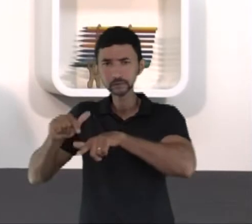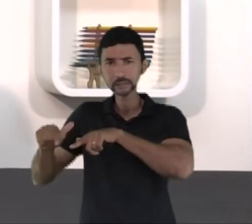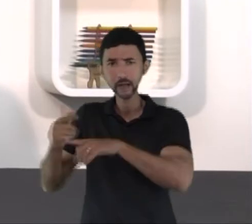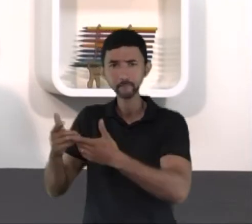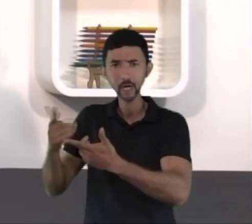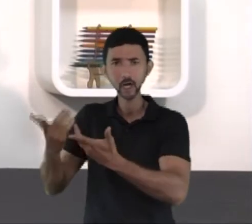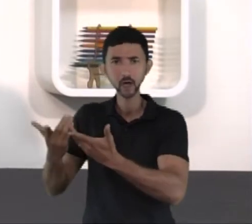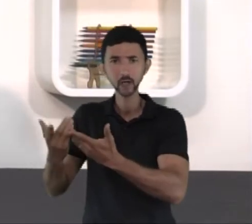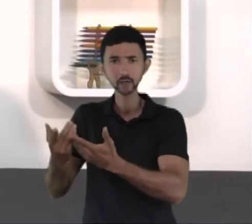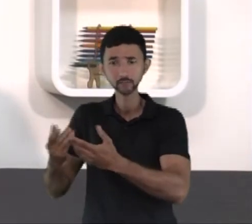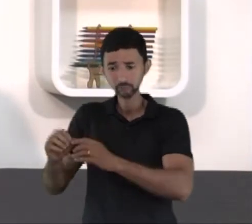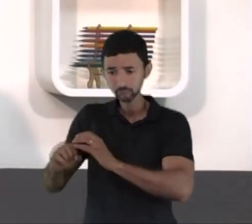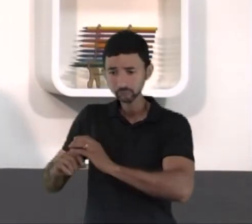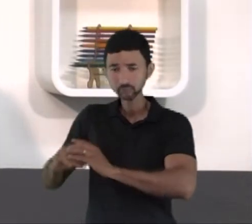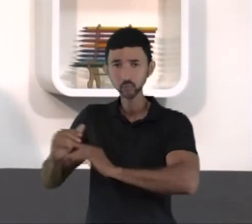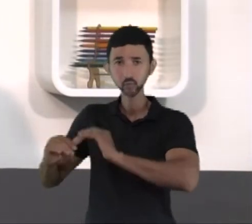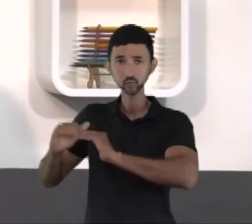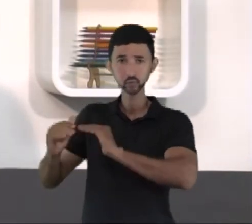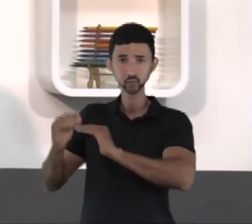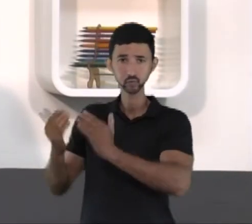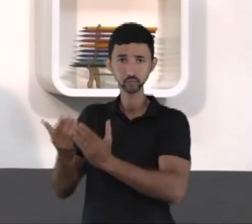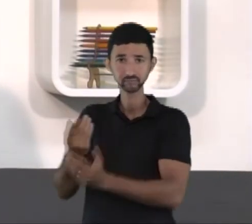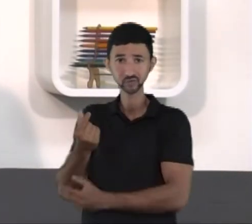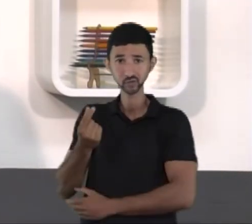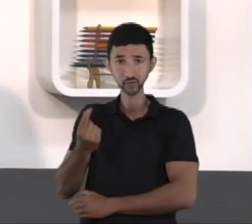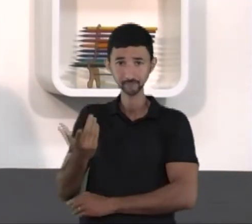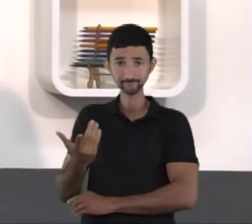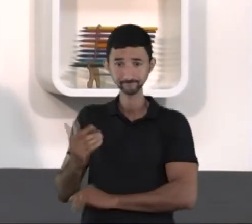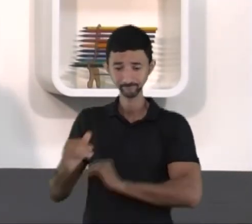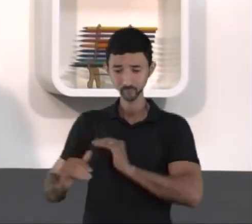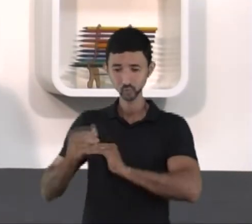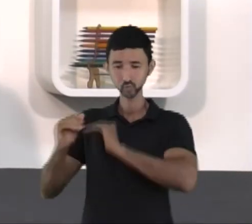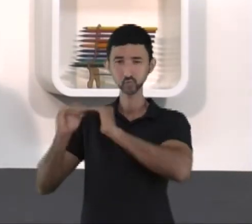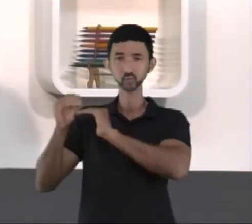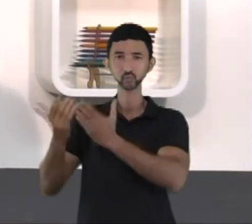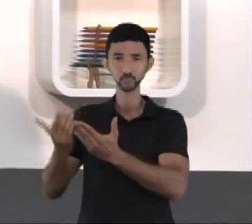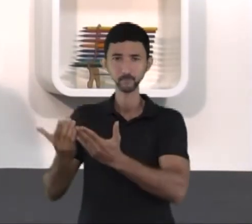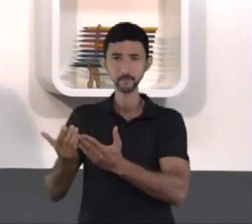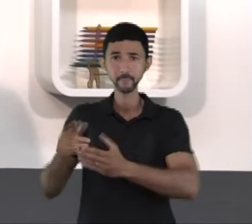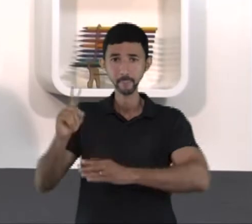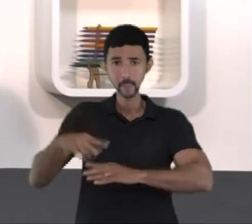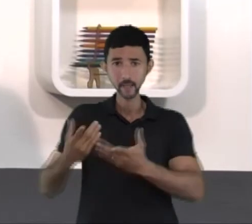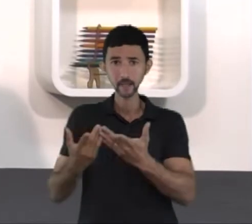econômica que gere um lucro. E é justamente esse mecanismo